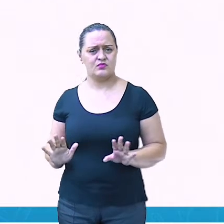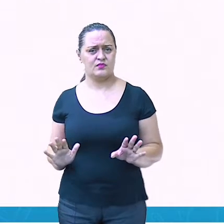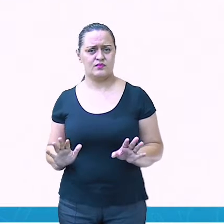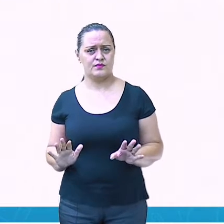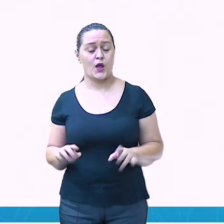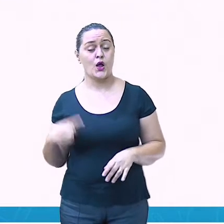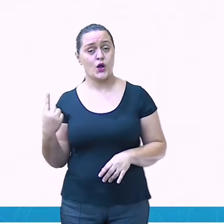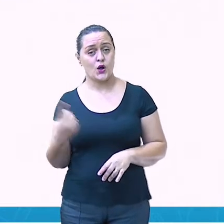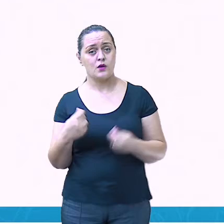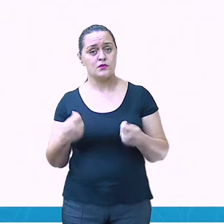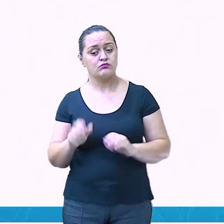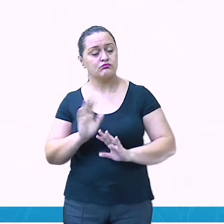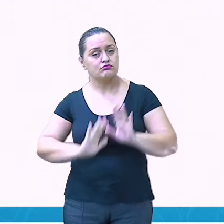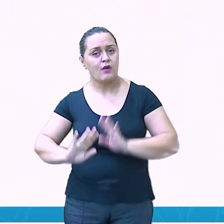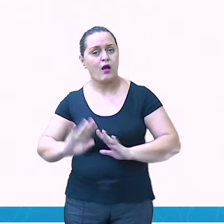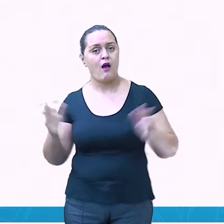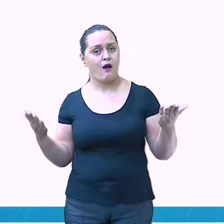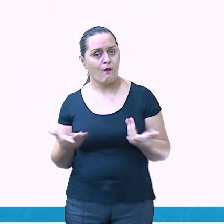A gente consegue fazer.